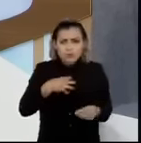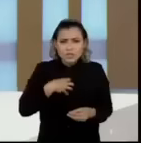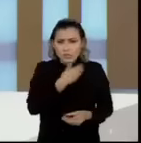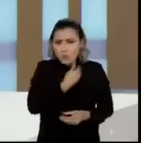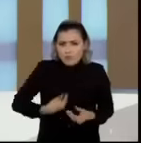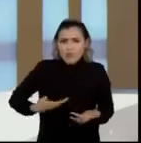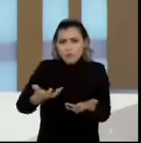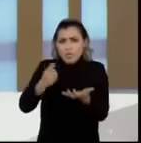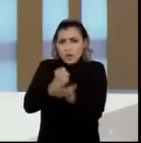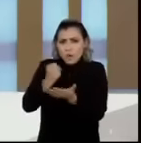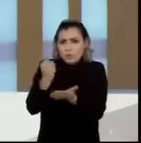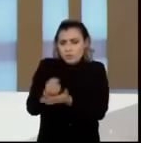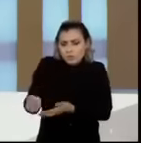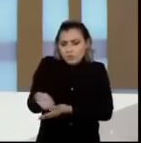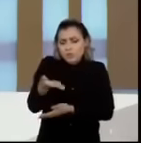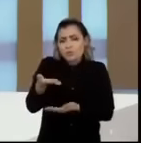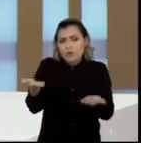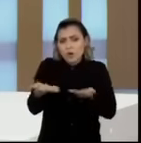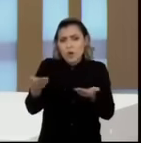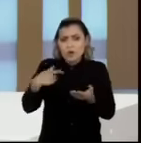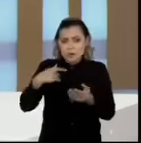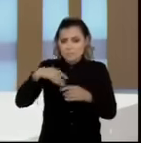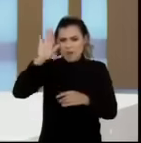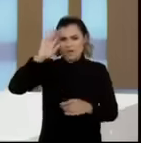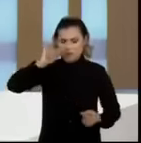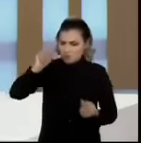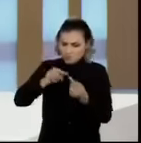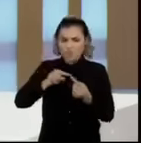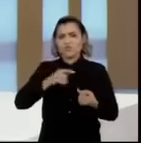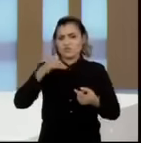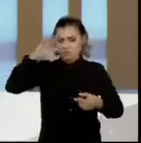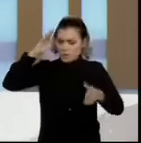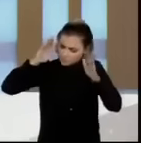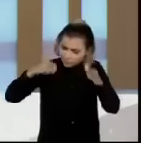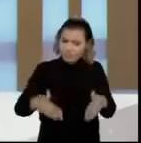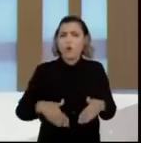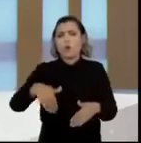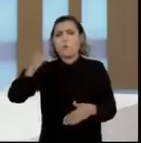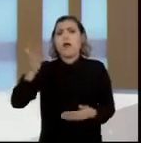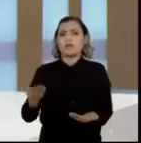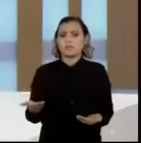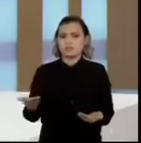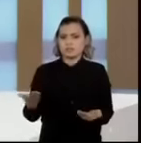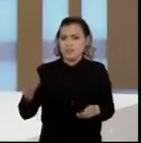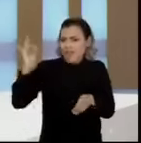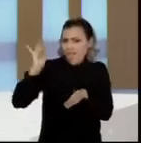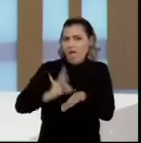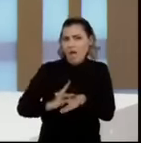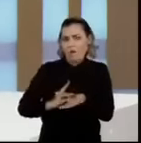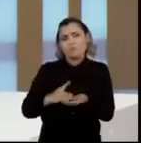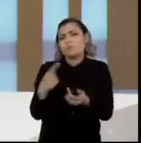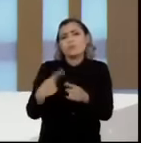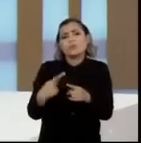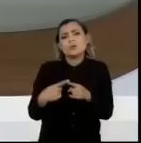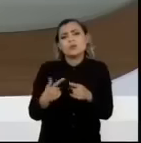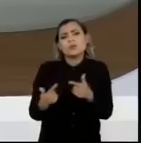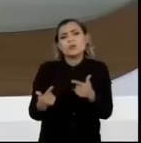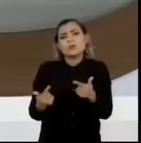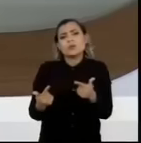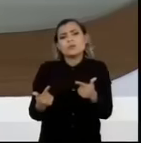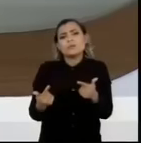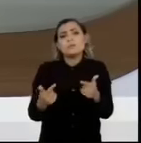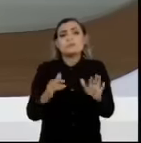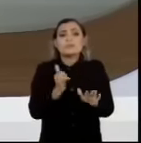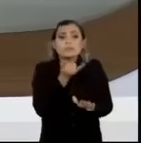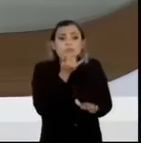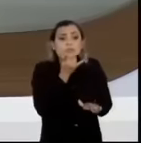está querendo como mais precisa, mais próxima da realidade? Por que não? Então, vou pedir para o senhor responder